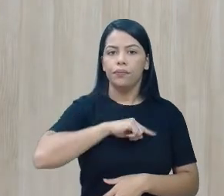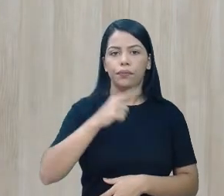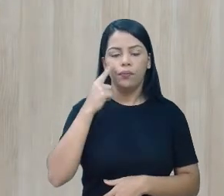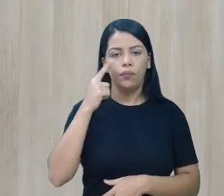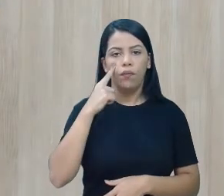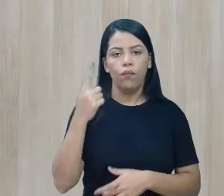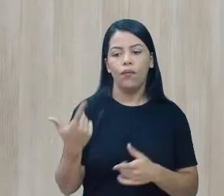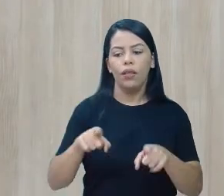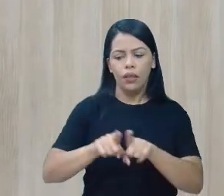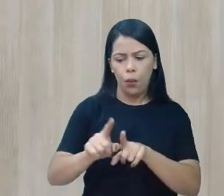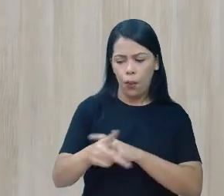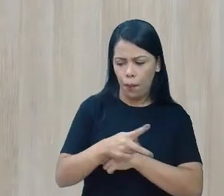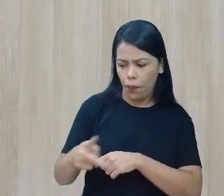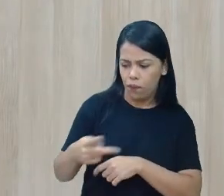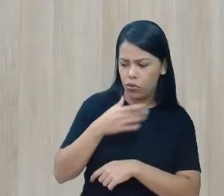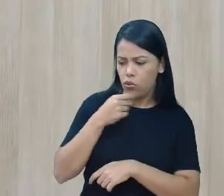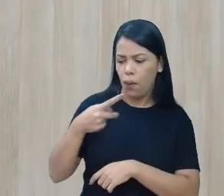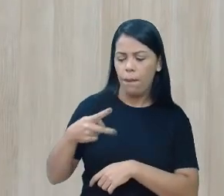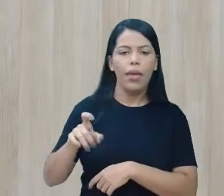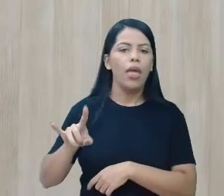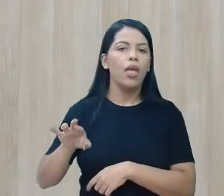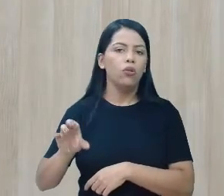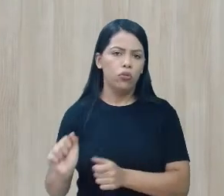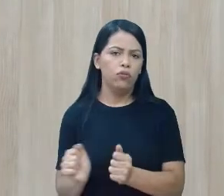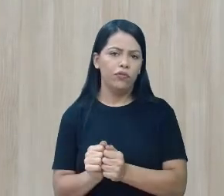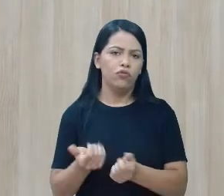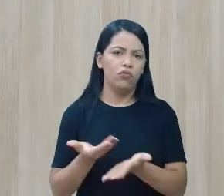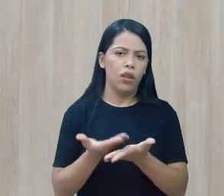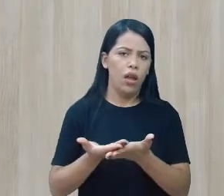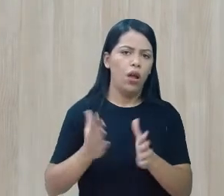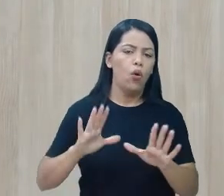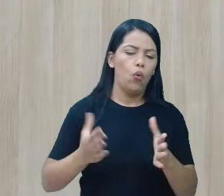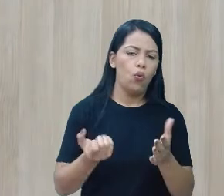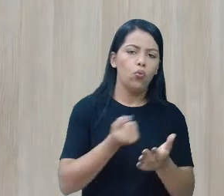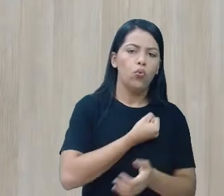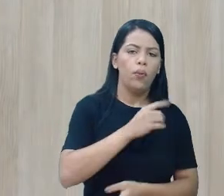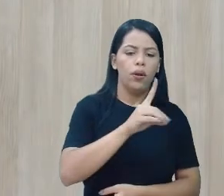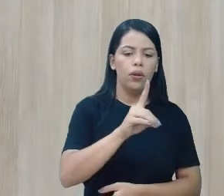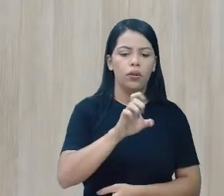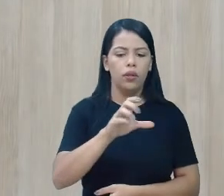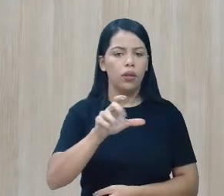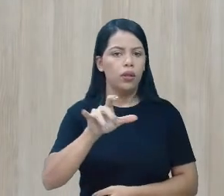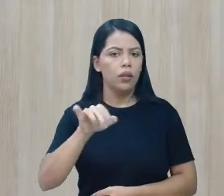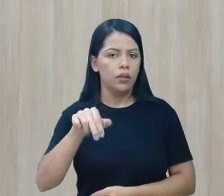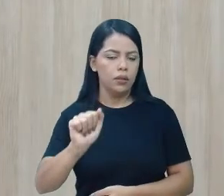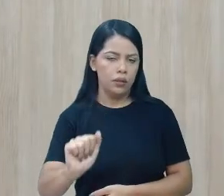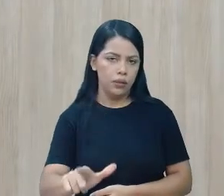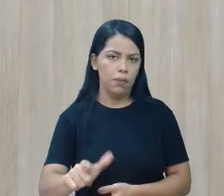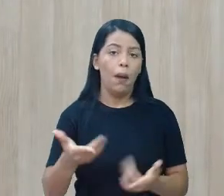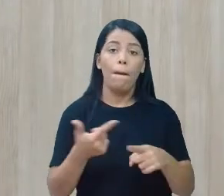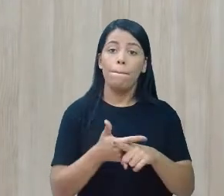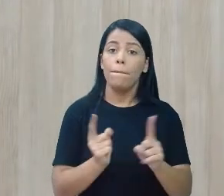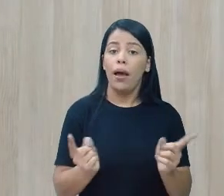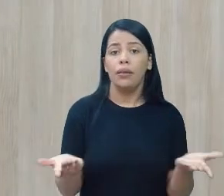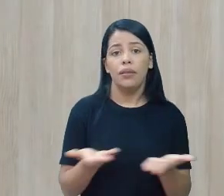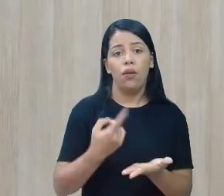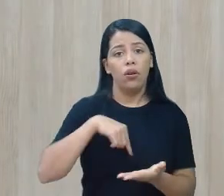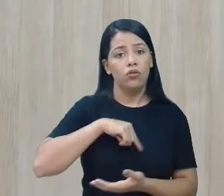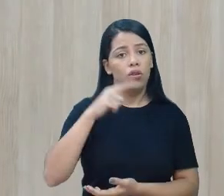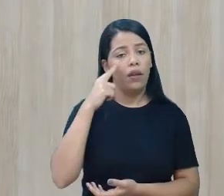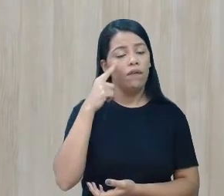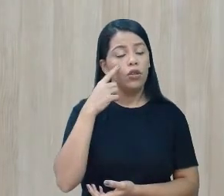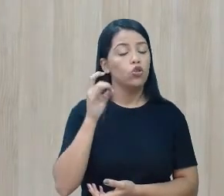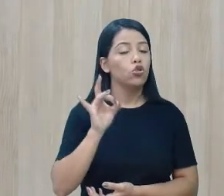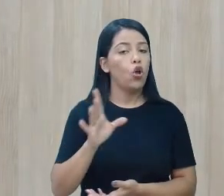Pedro estava na aula aqui comigo com números decimais, mas para esse conteúdo a gente está observando somente os números naturais,